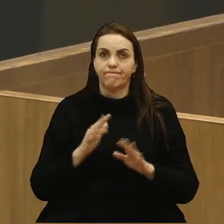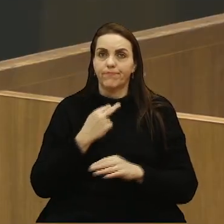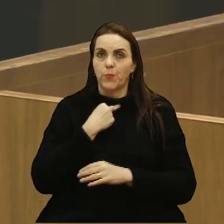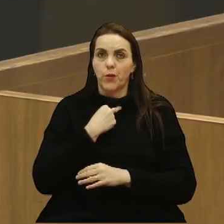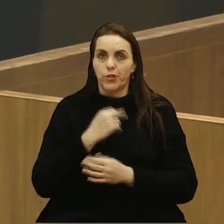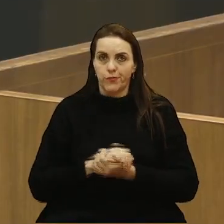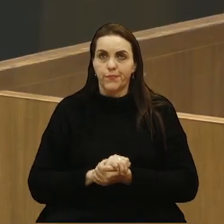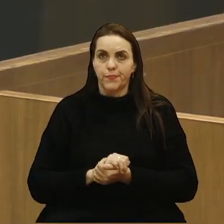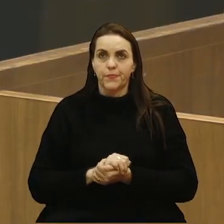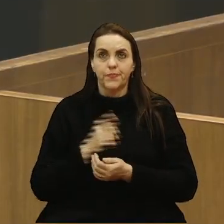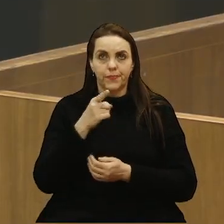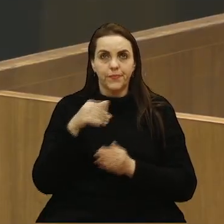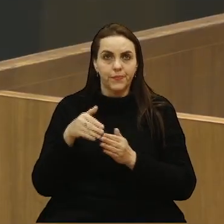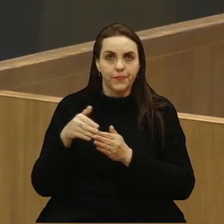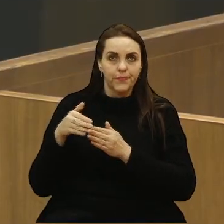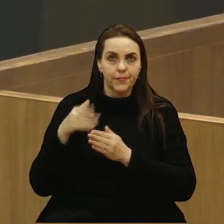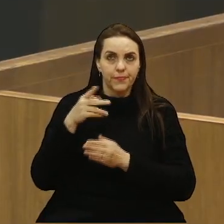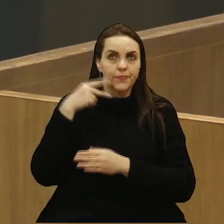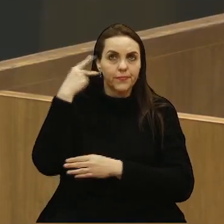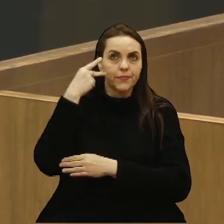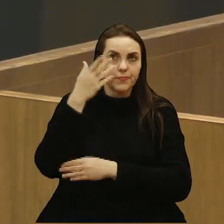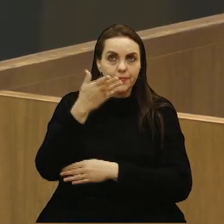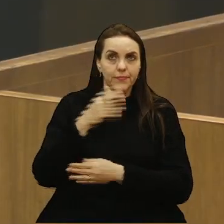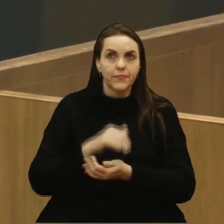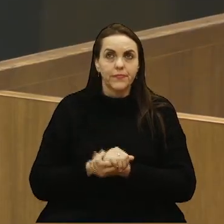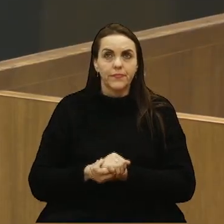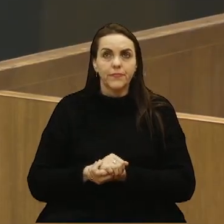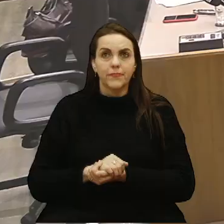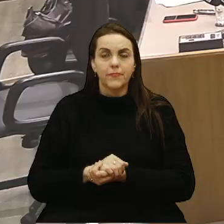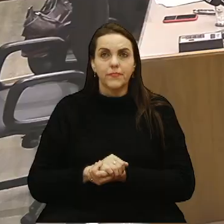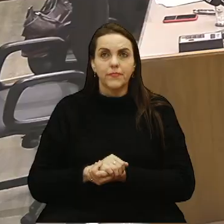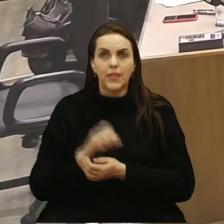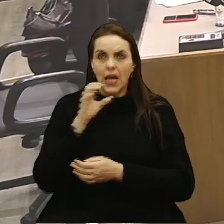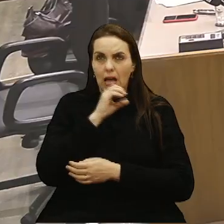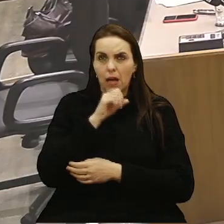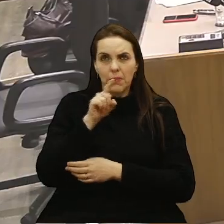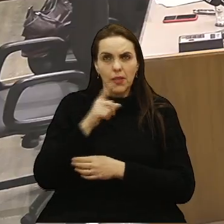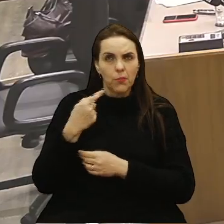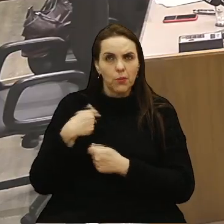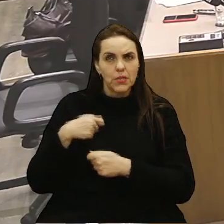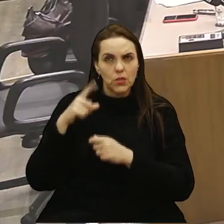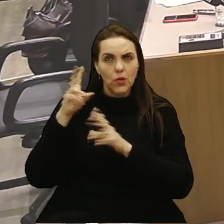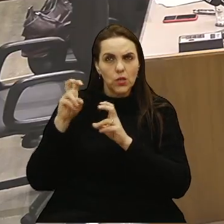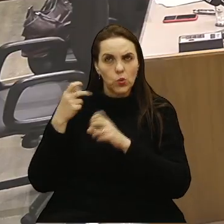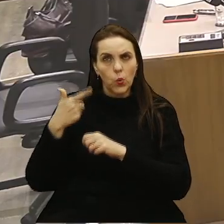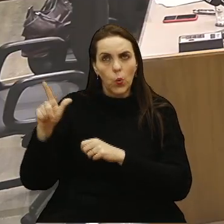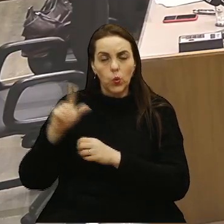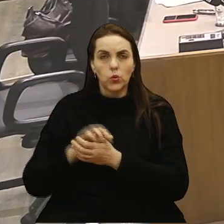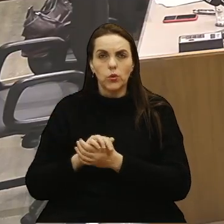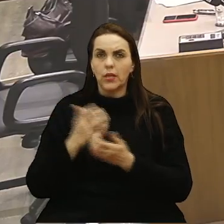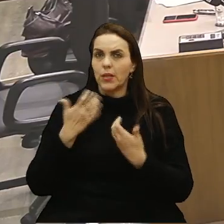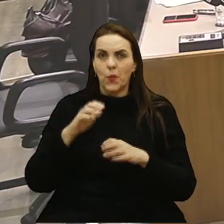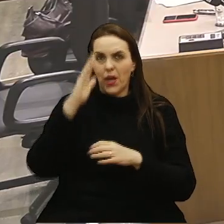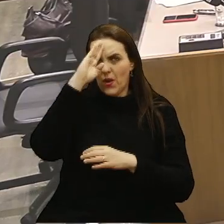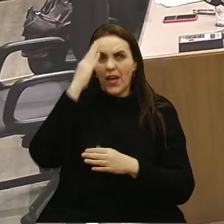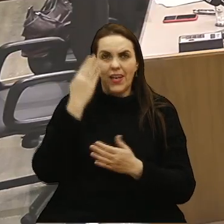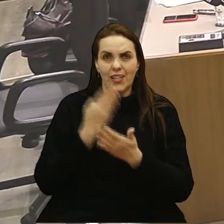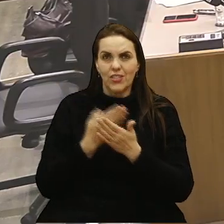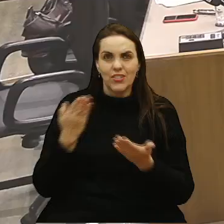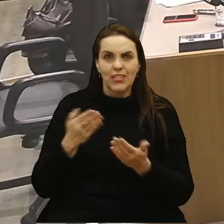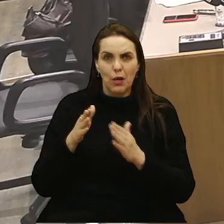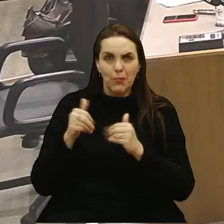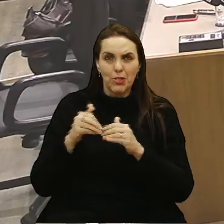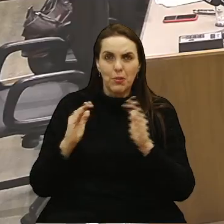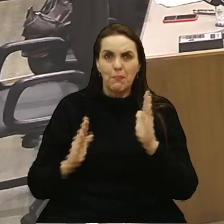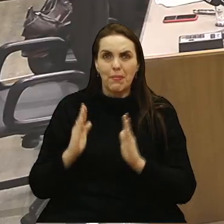Sua parte, se for rápida agora, vereador, que eu quero entrar em outro assunto. Não, vereadora, eu não quero acreditar que vão ter que pedir prazo,